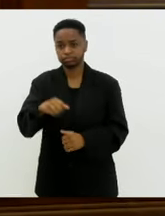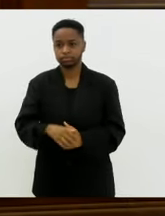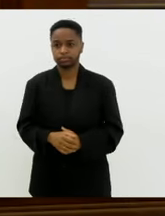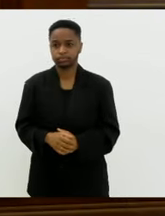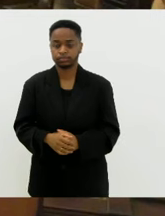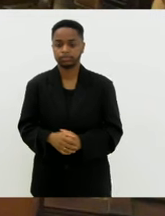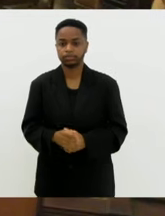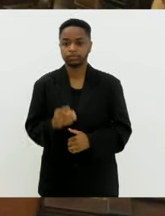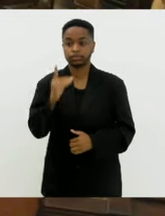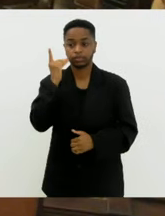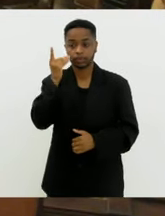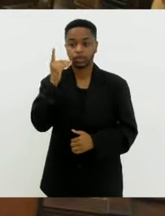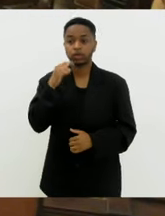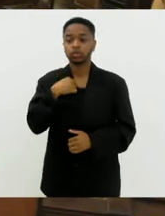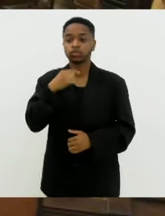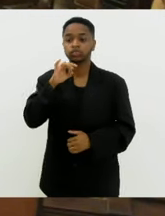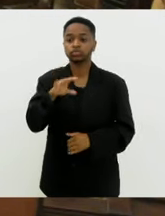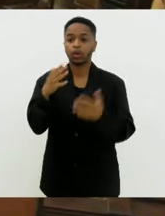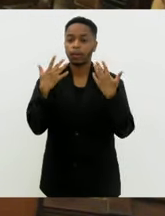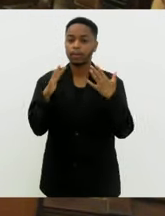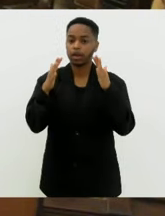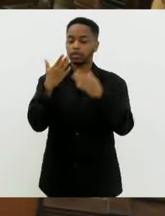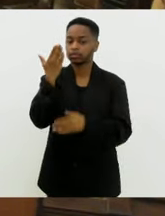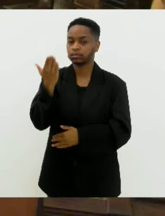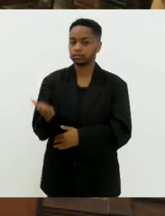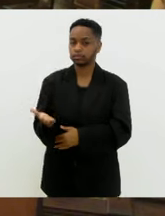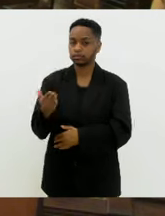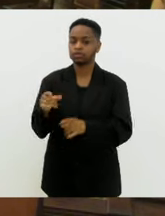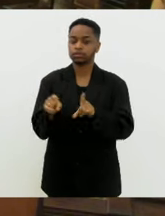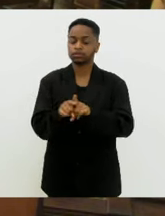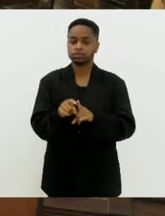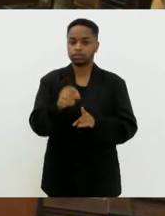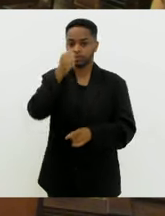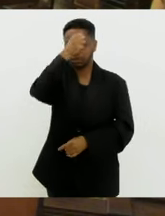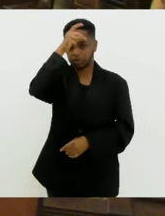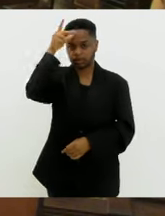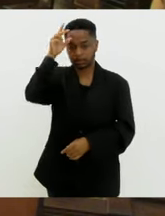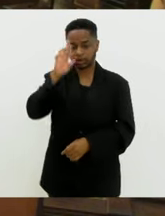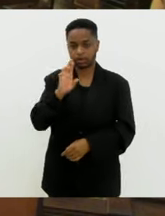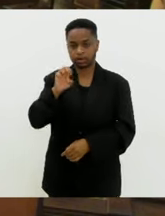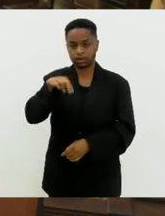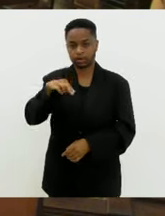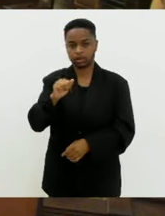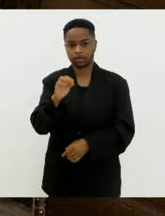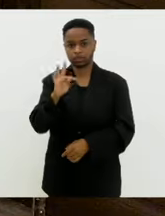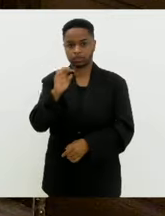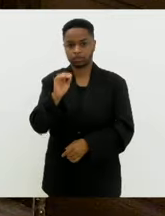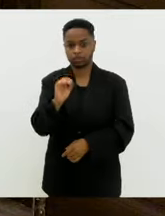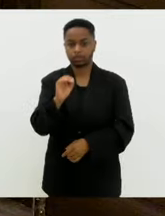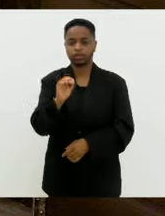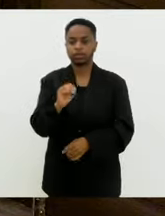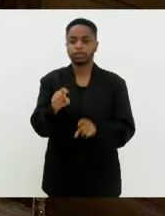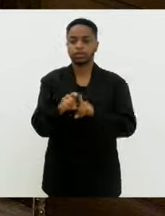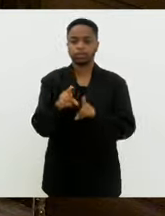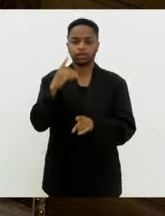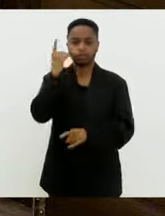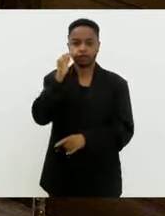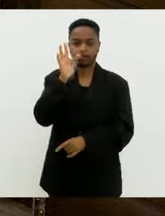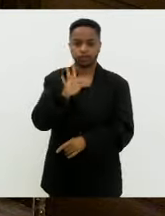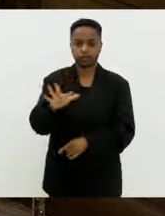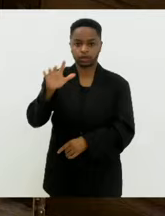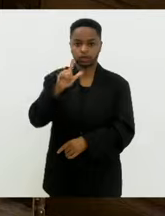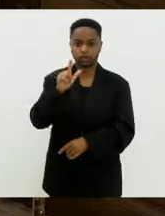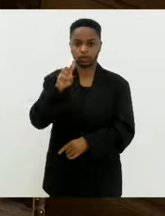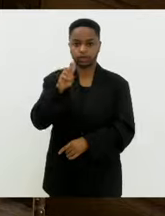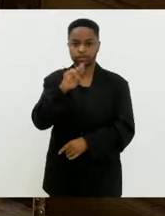Vinícius, apenas para parabenizar Vossa Excelência, prefeito Renato Cozzolino, deputado federal Dr. Luizinho,